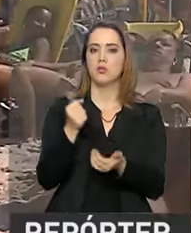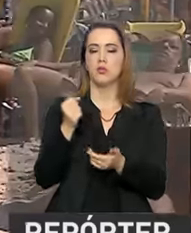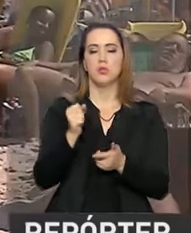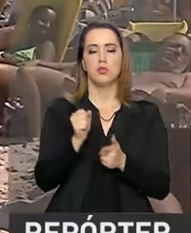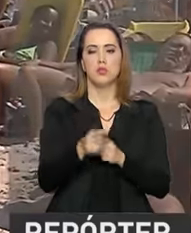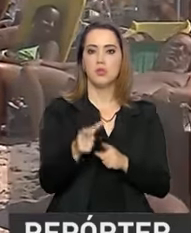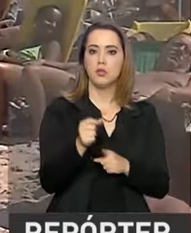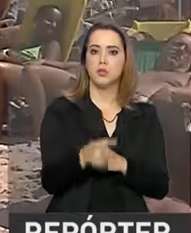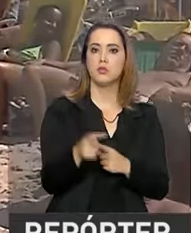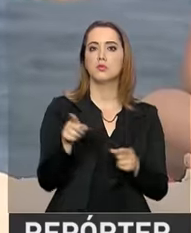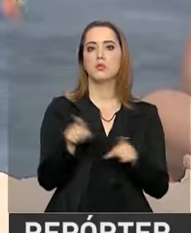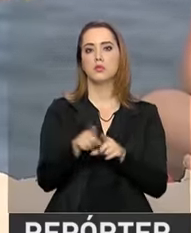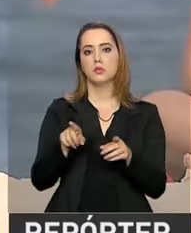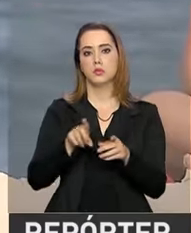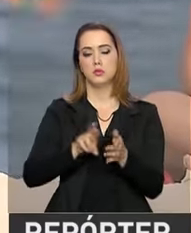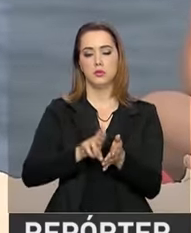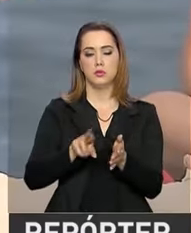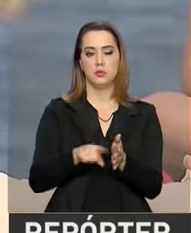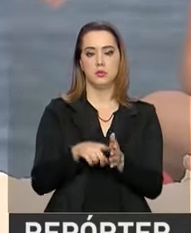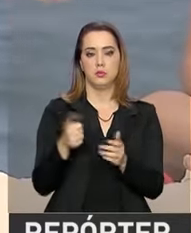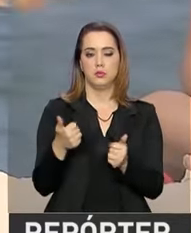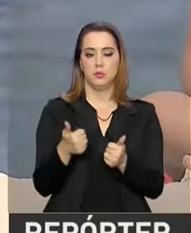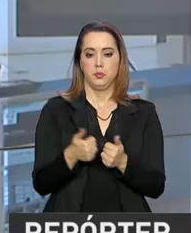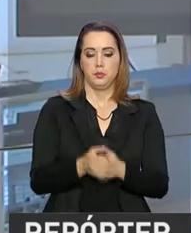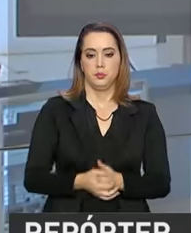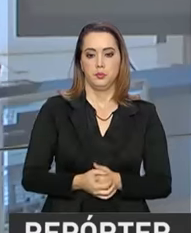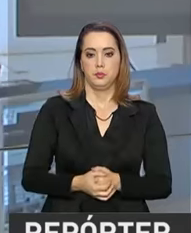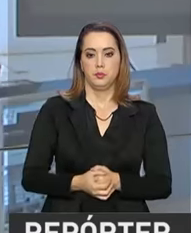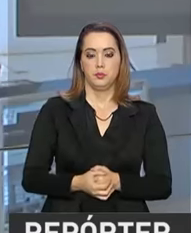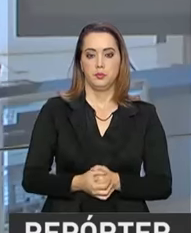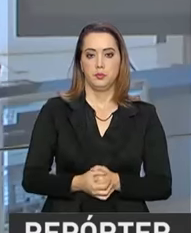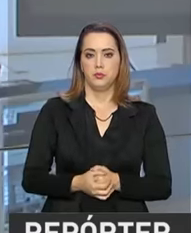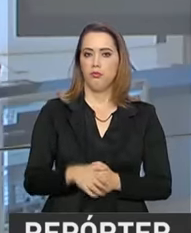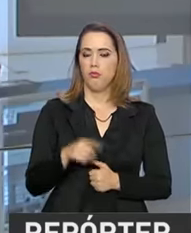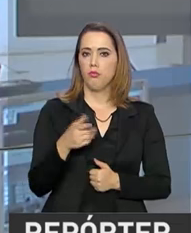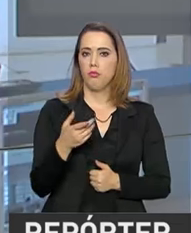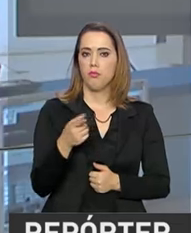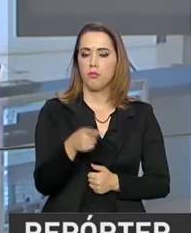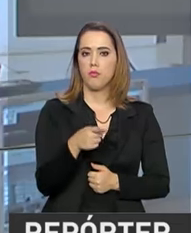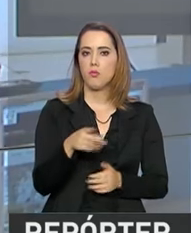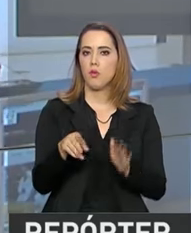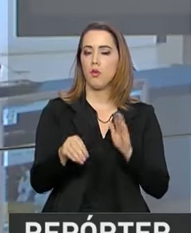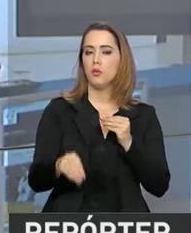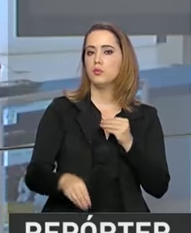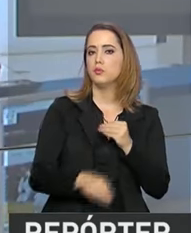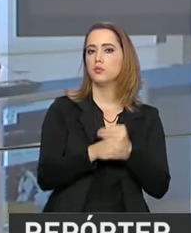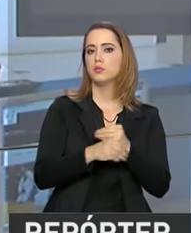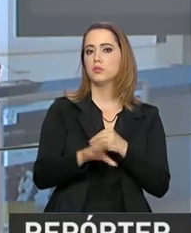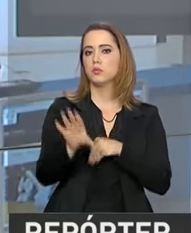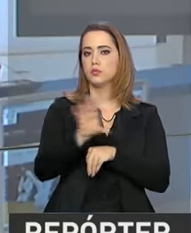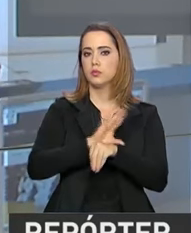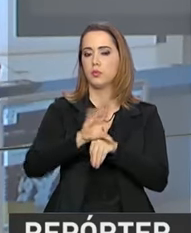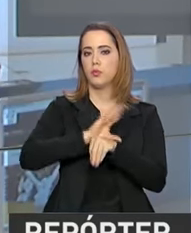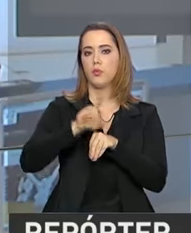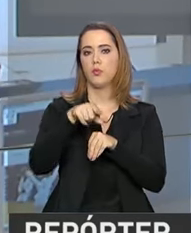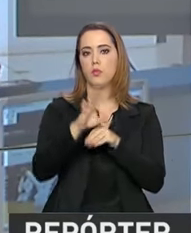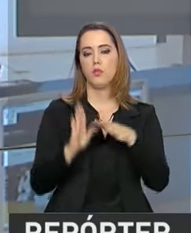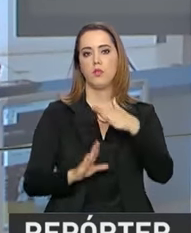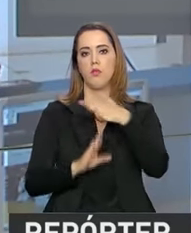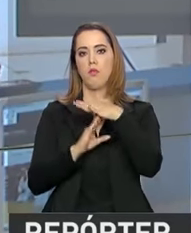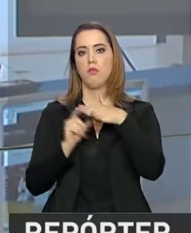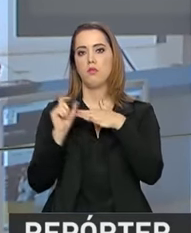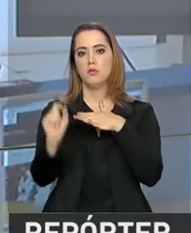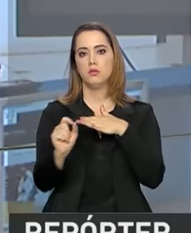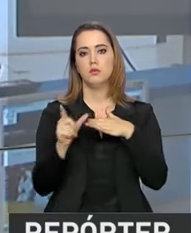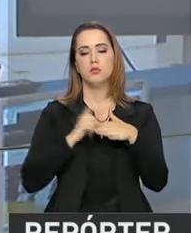impactos com os jogos olímpicos a proposta de emenda à constituição que estabelece um teto para os gastos públicos